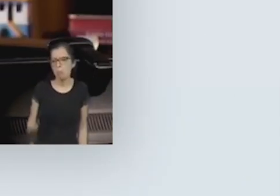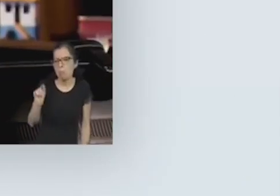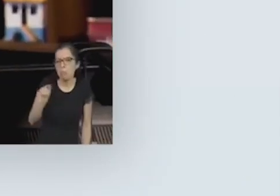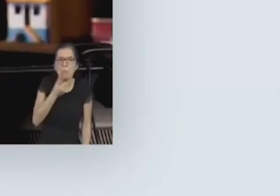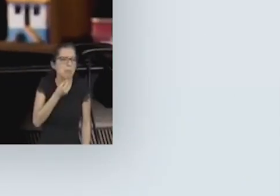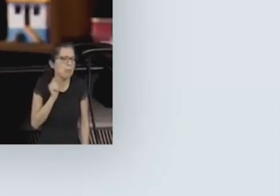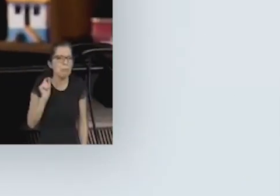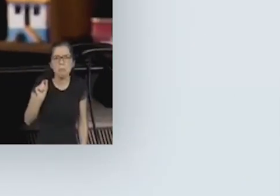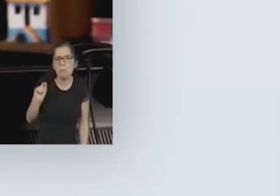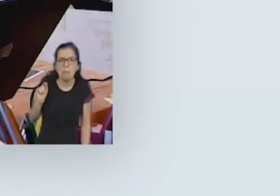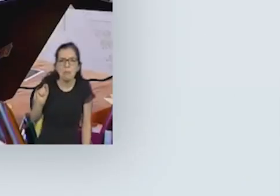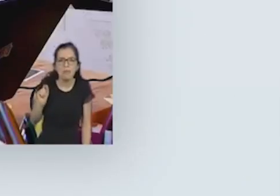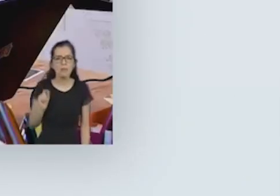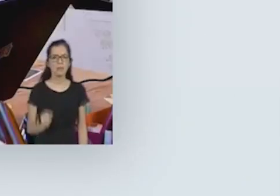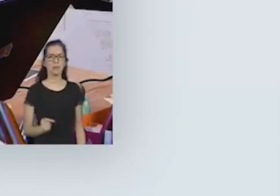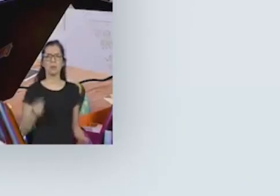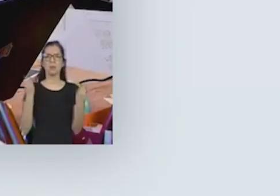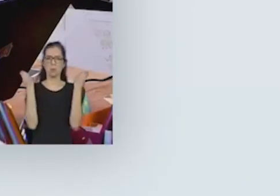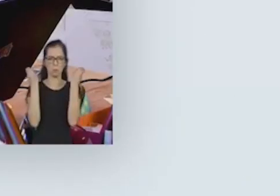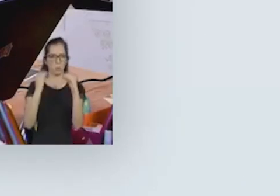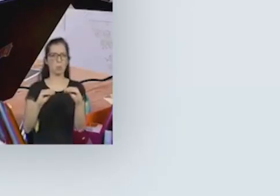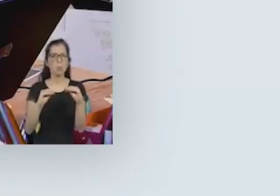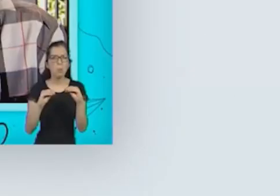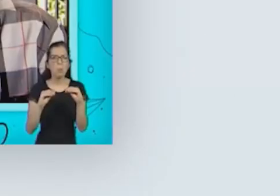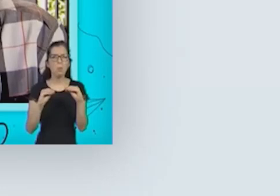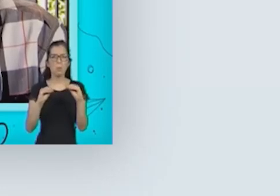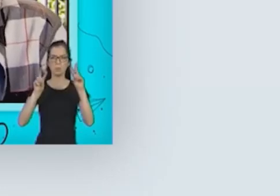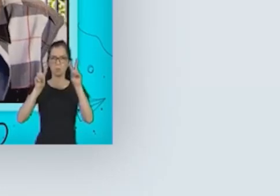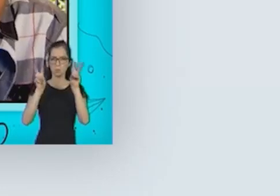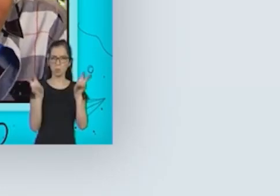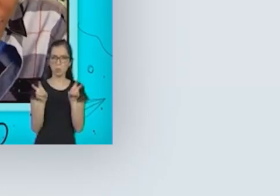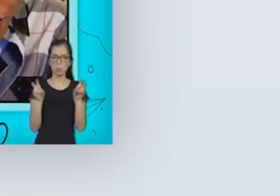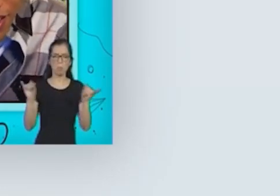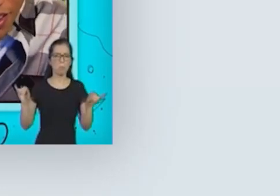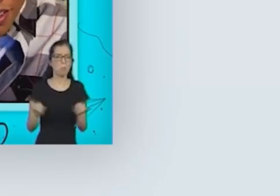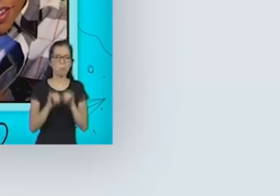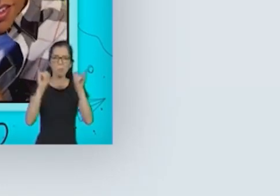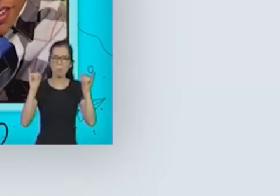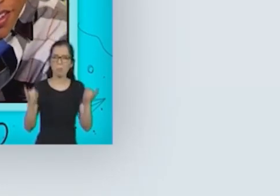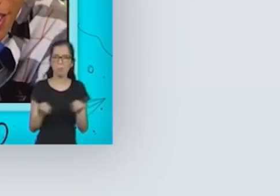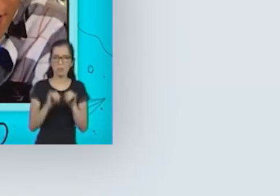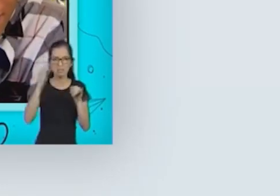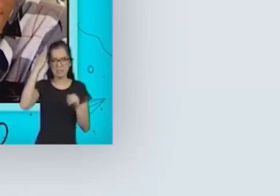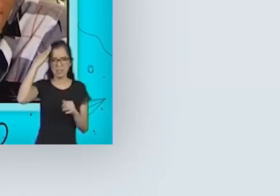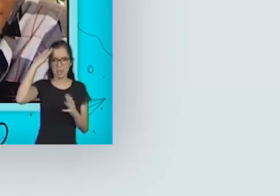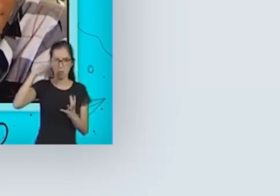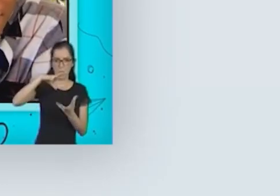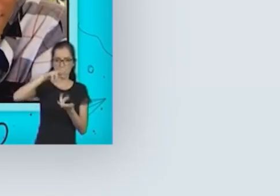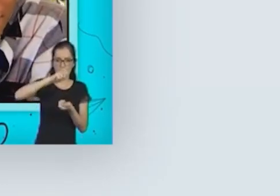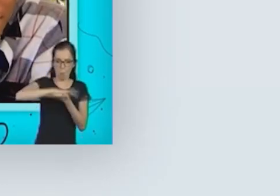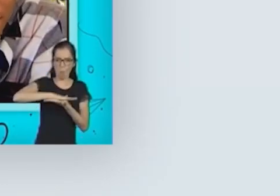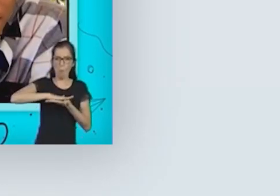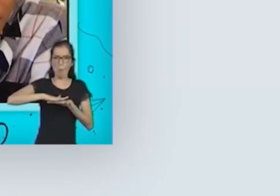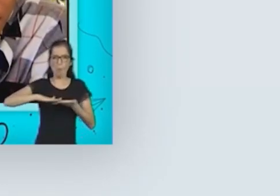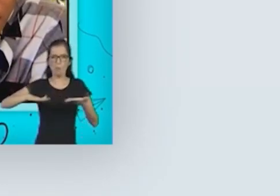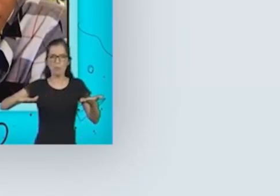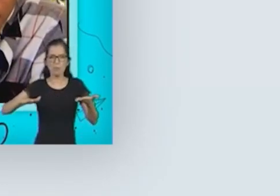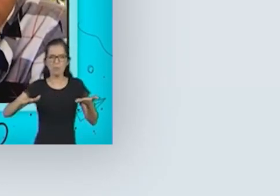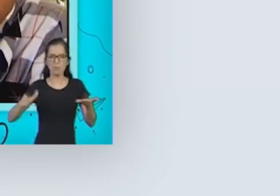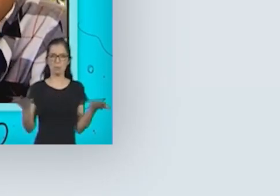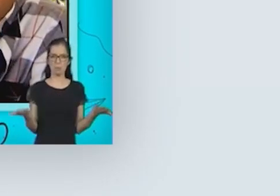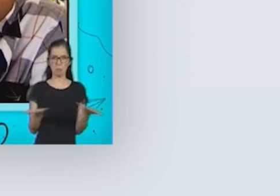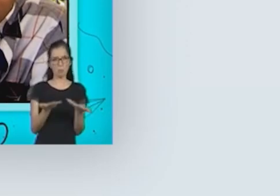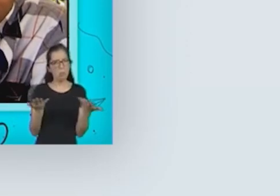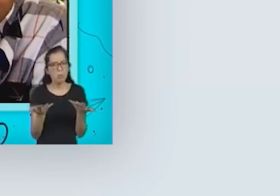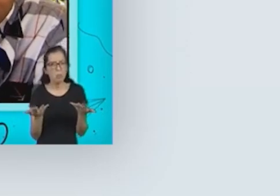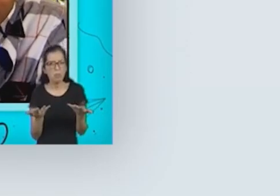Que garoto? Só porque eu comentei uma postagem absurda sobre essa besteira da Terra plana, ele agora fica me marcando